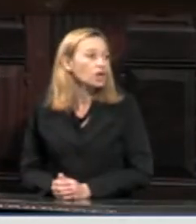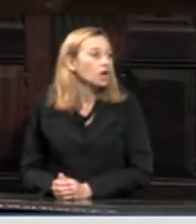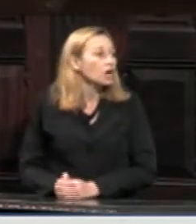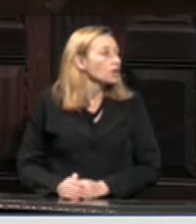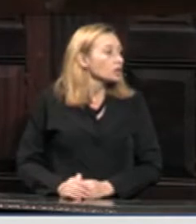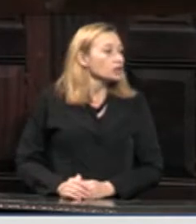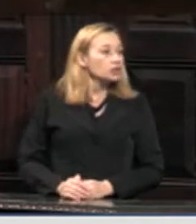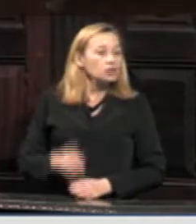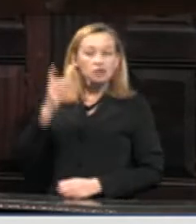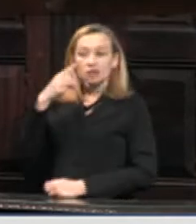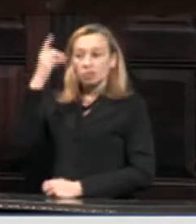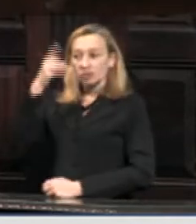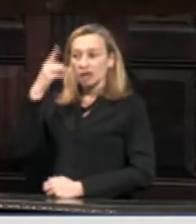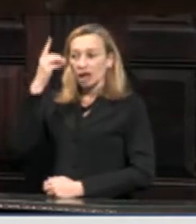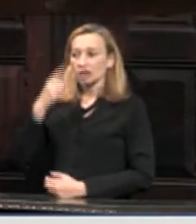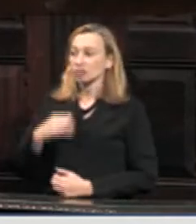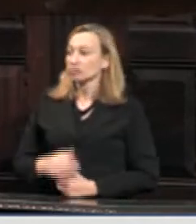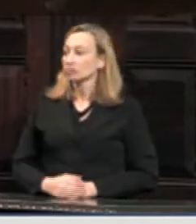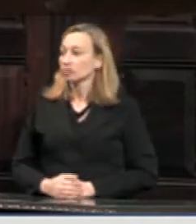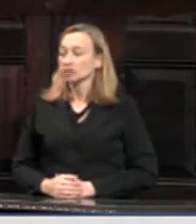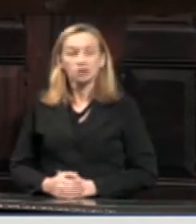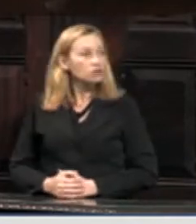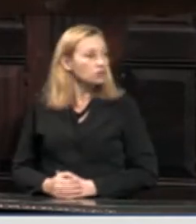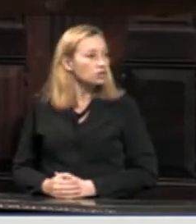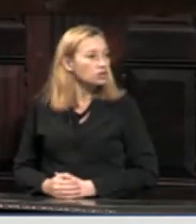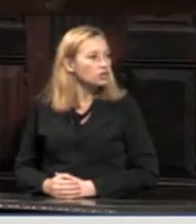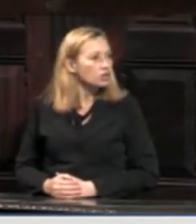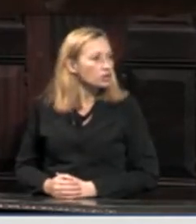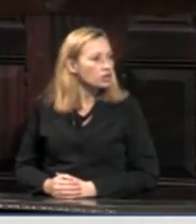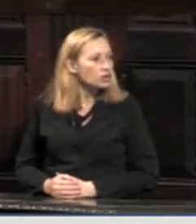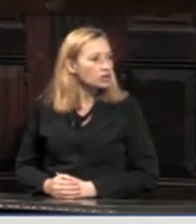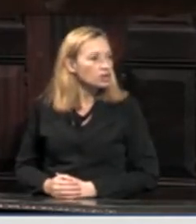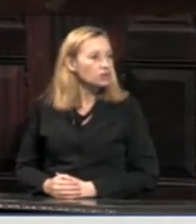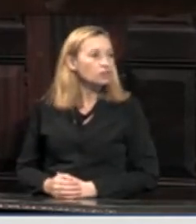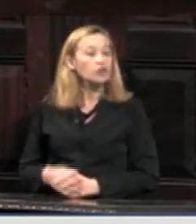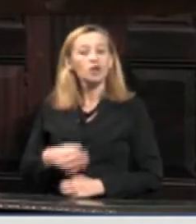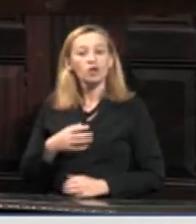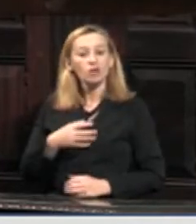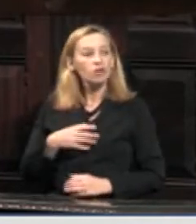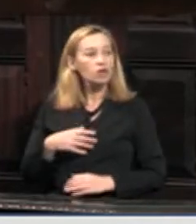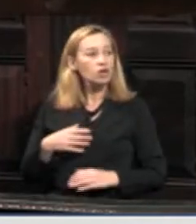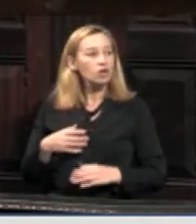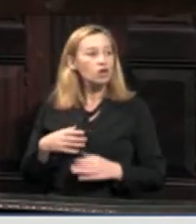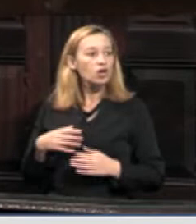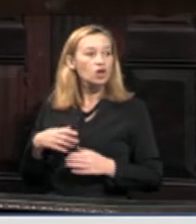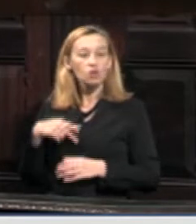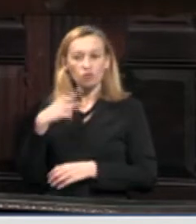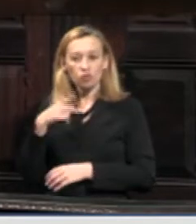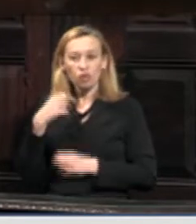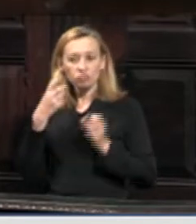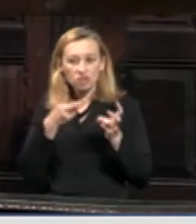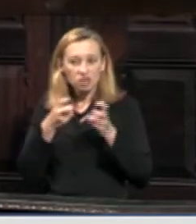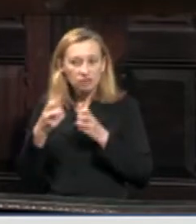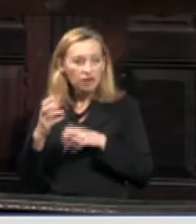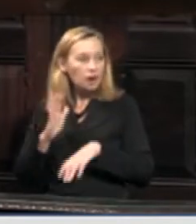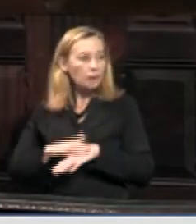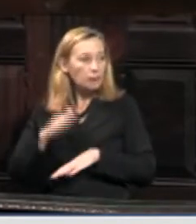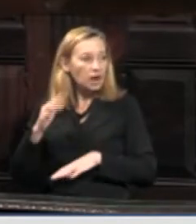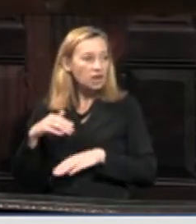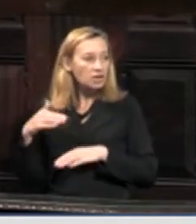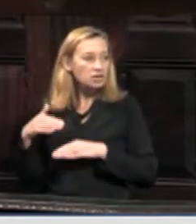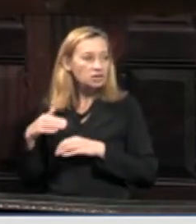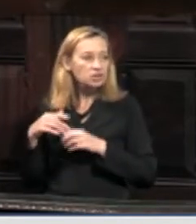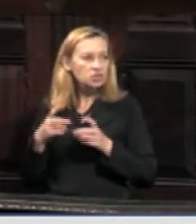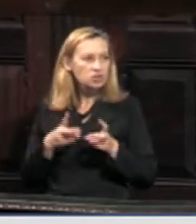desculpas aqui ao deputado Dionísio Lins. Eu vou temporariamente manter as emendas, vou analisar com calma. Ao longo da sessão, se eu conseguir